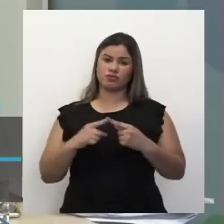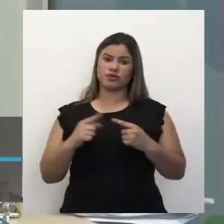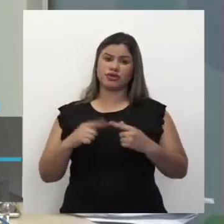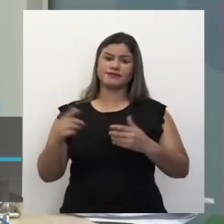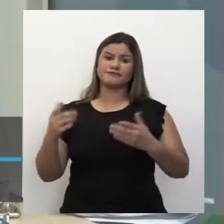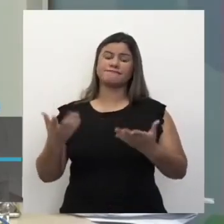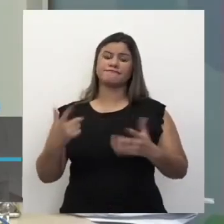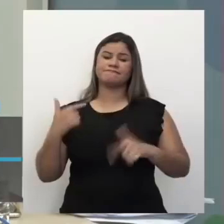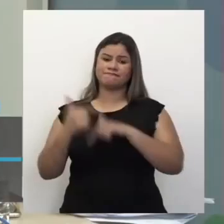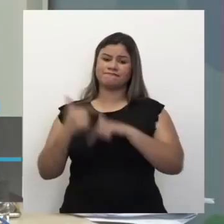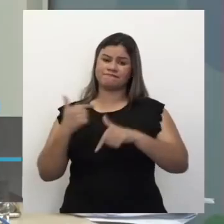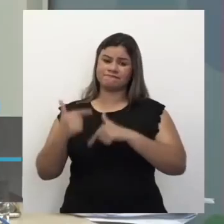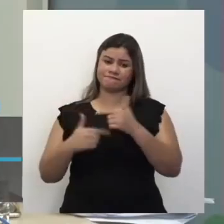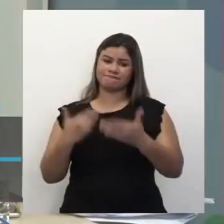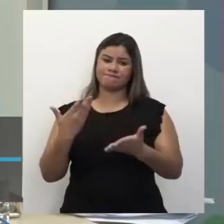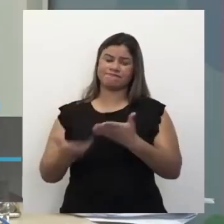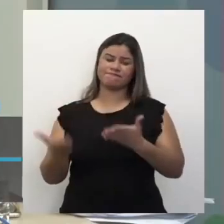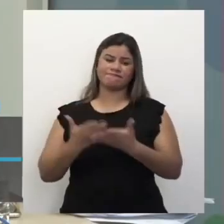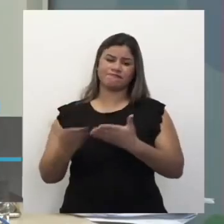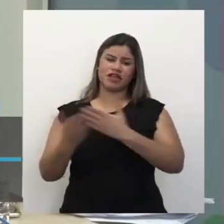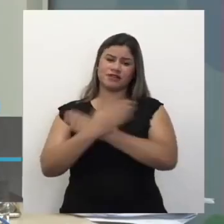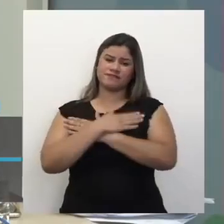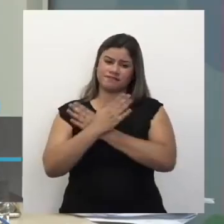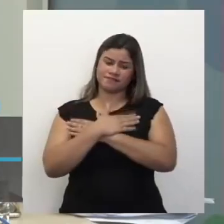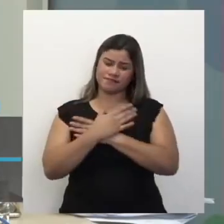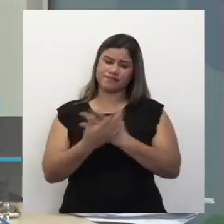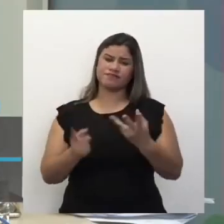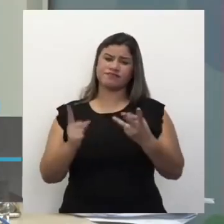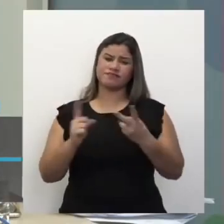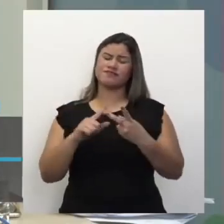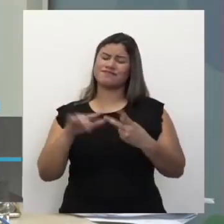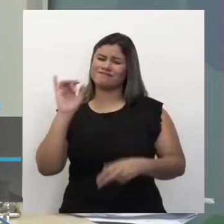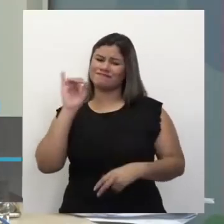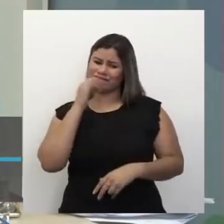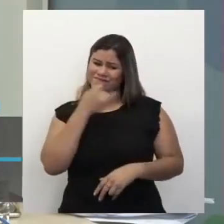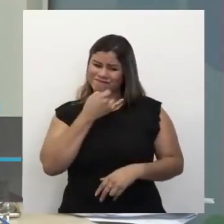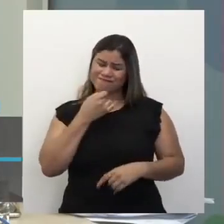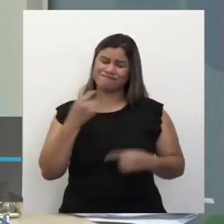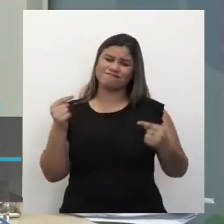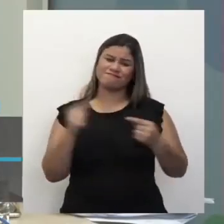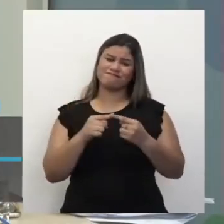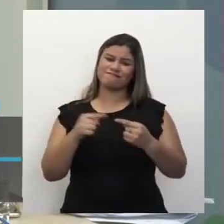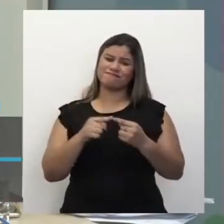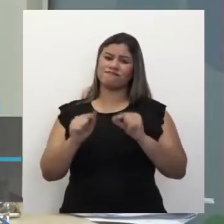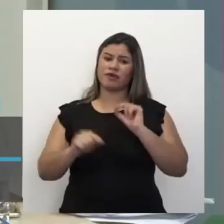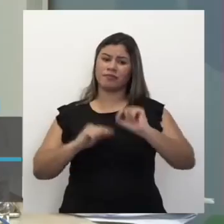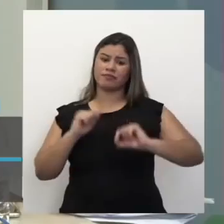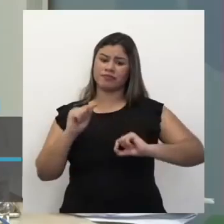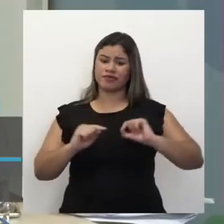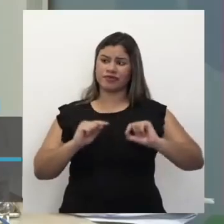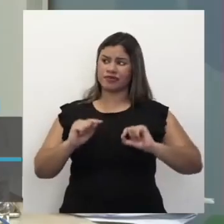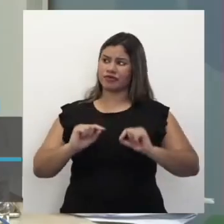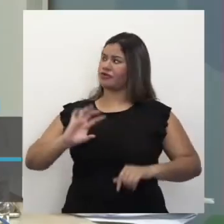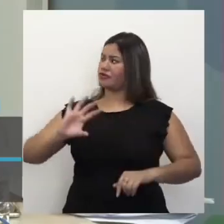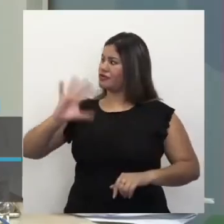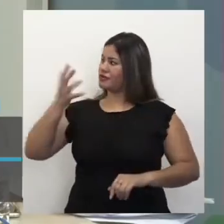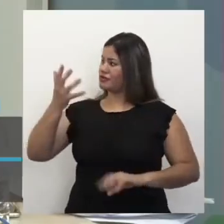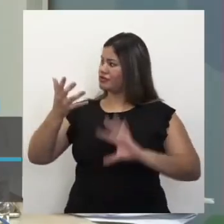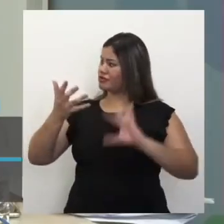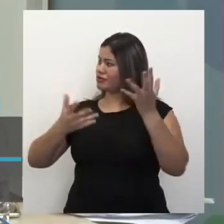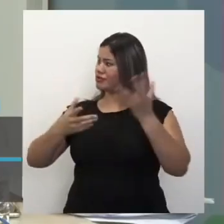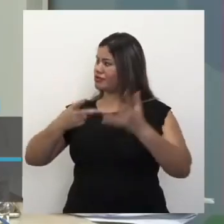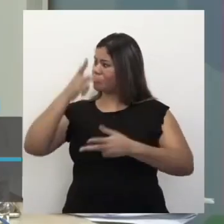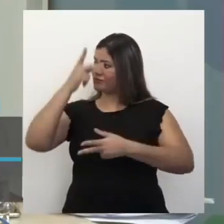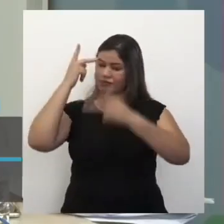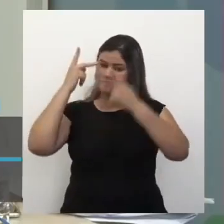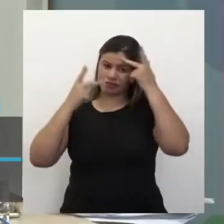desemprego, a tristeza provavelmente causada, que ela quis colocar aqui, principalmente causada aí pelas perdas dos familiares e